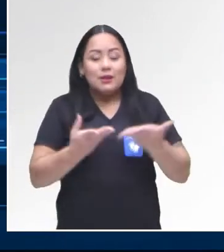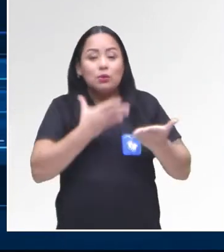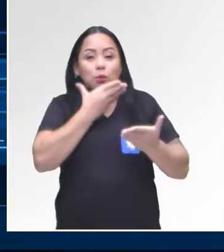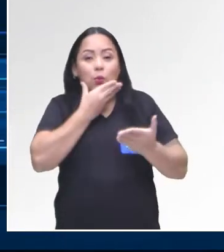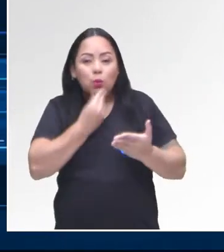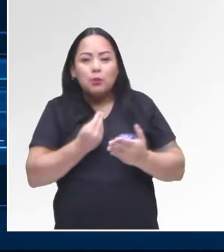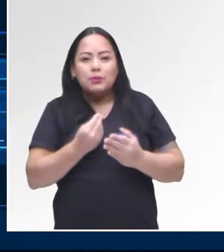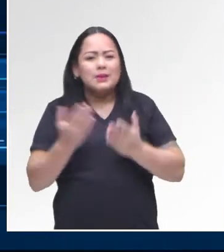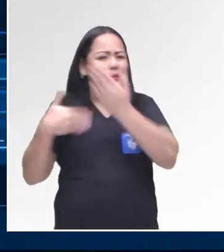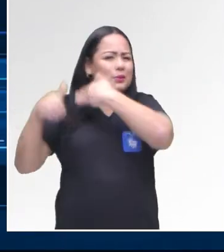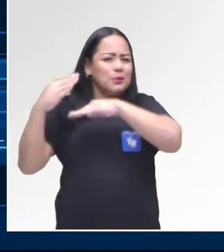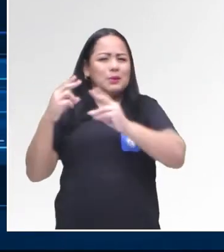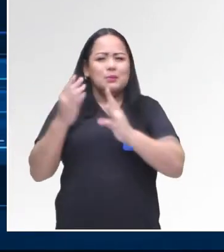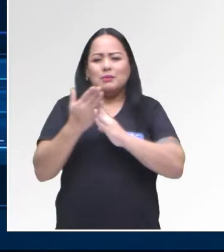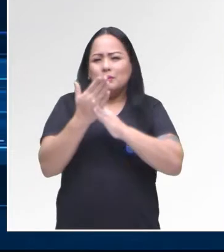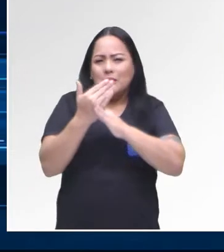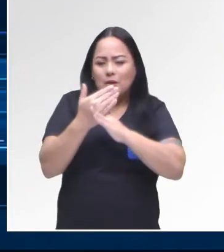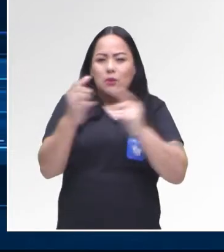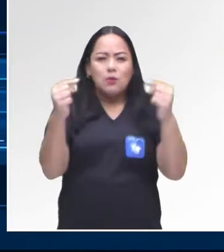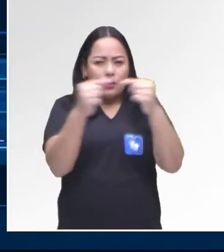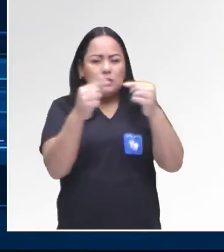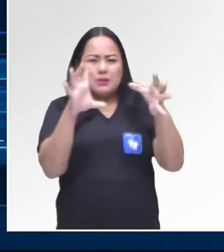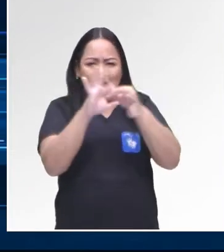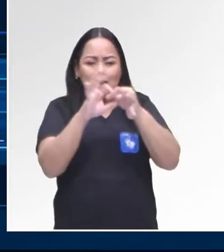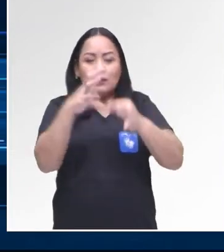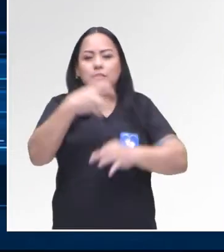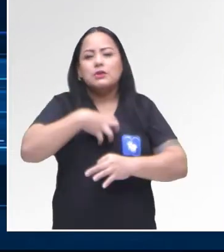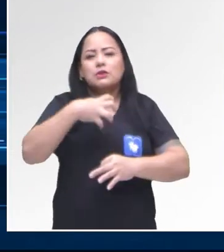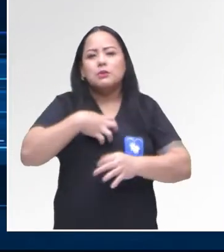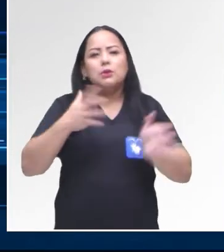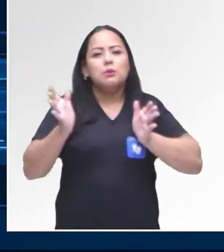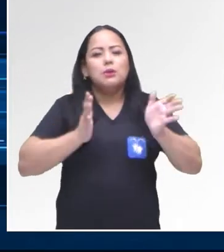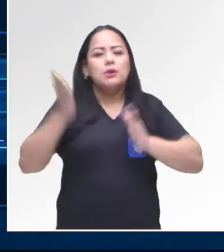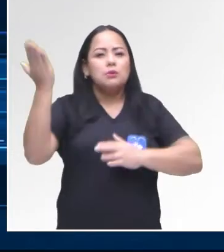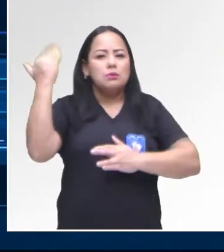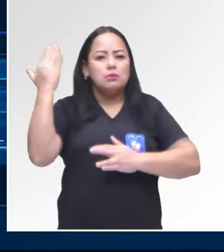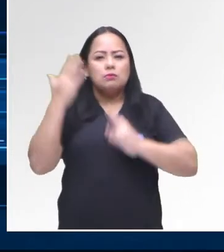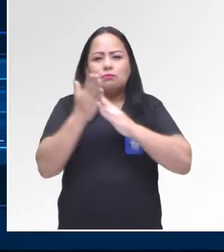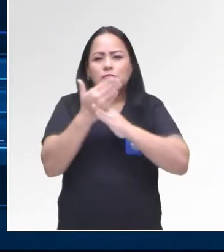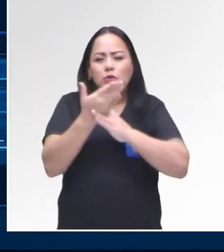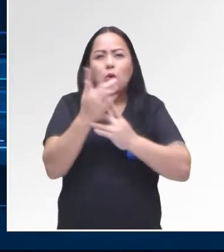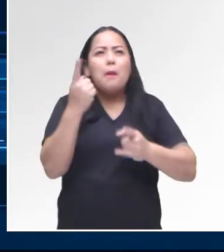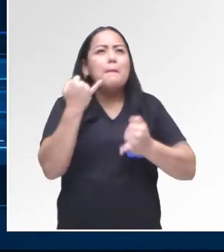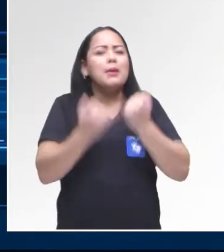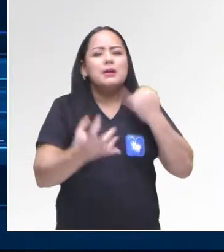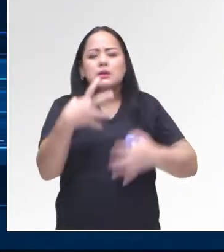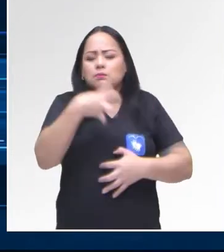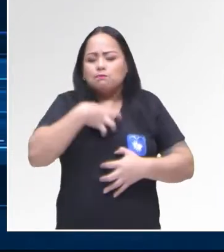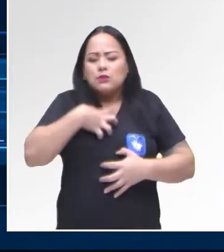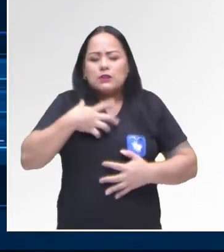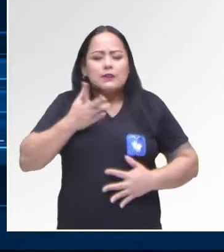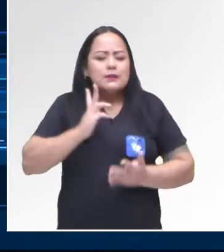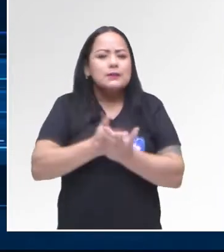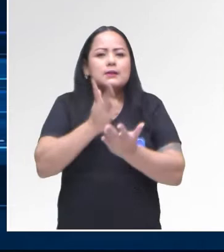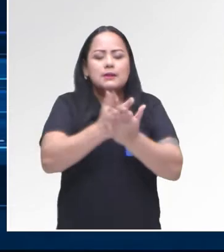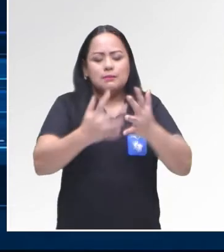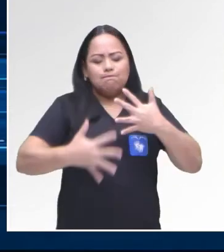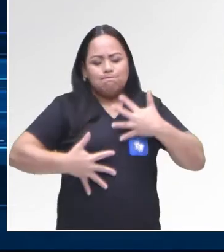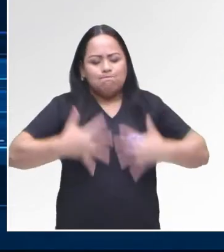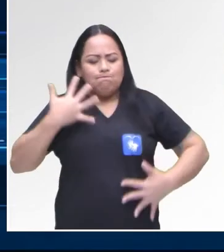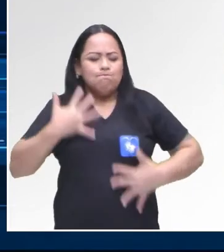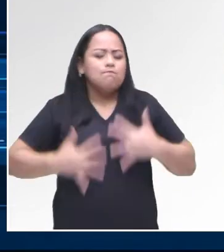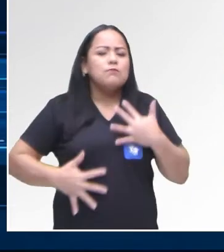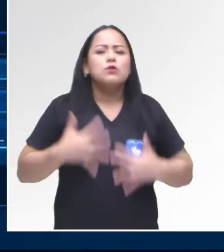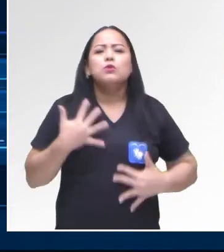barroco, na época, muito associado ao sentimento da época, um homem ali do conflito, ele vivia em conflito. Tá? Vivia ali